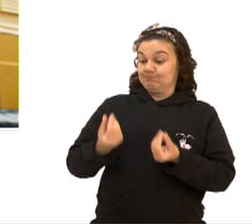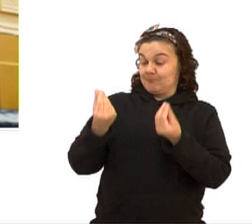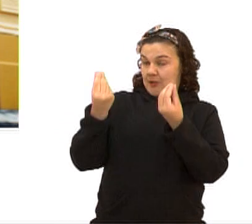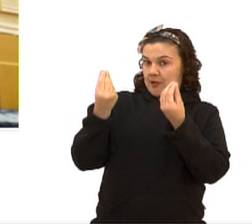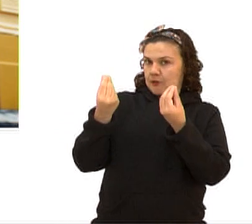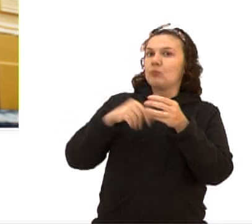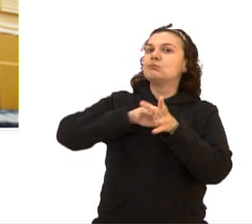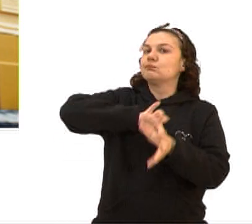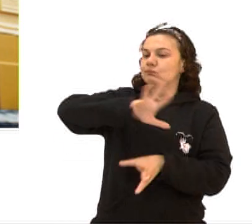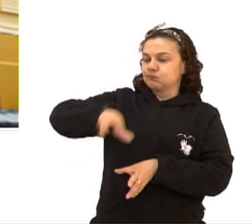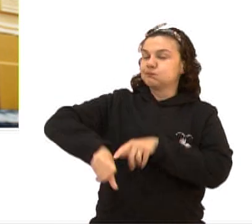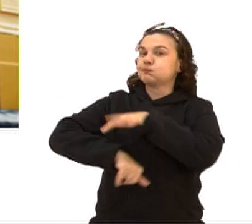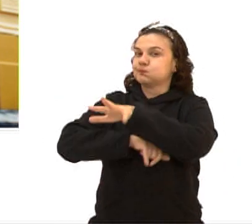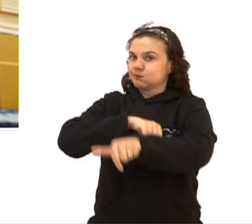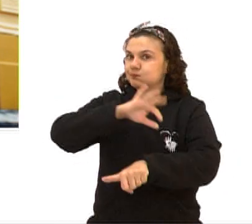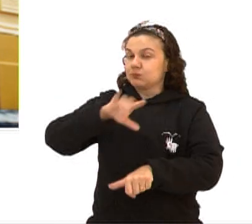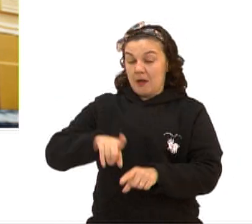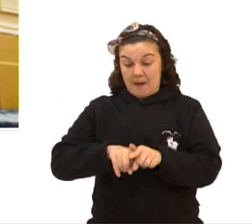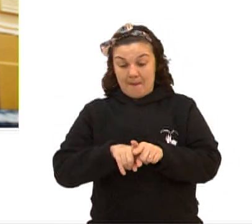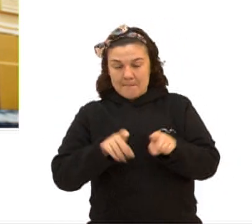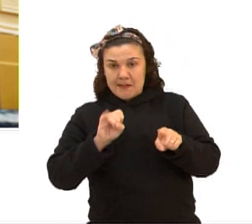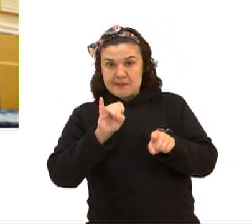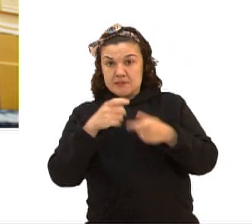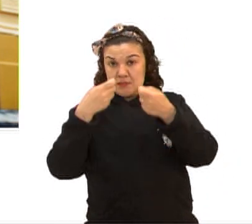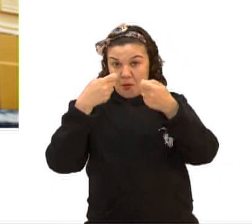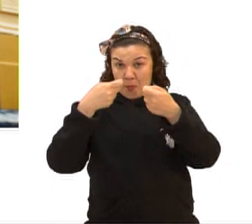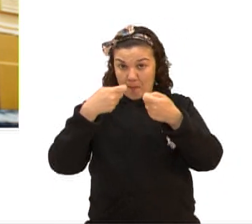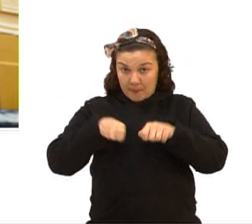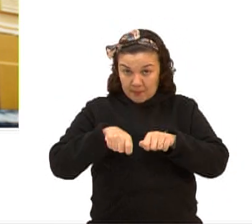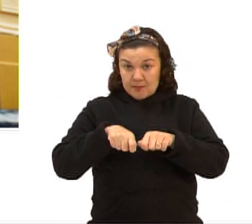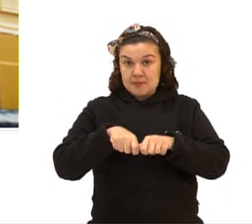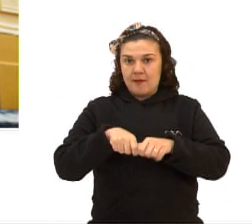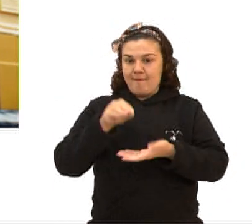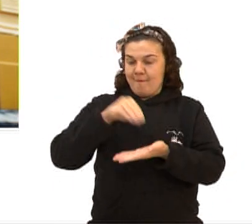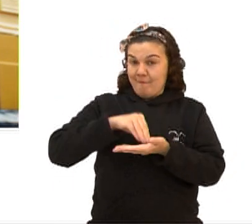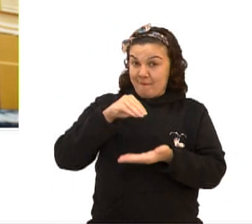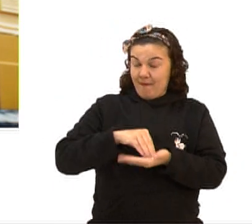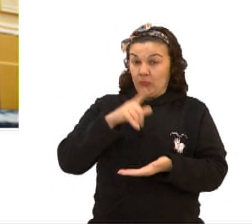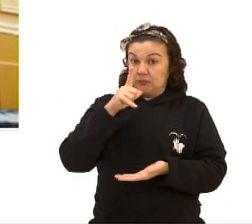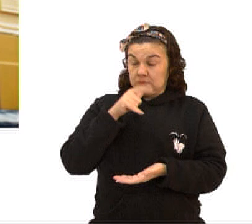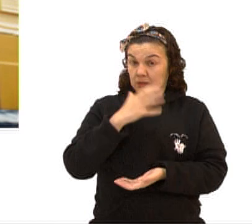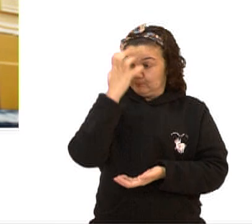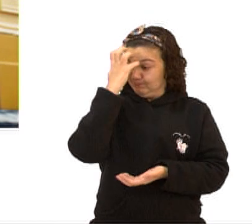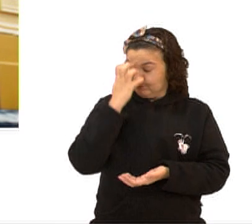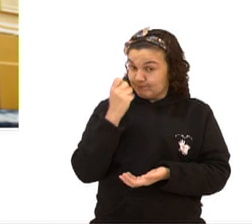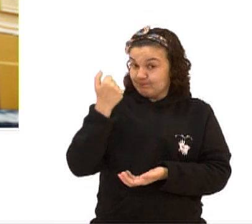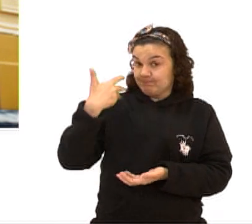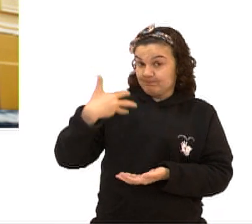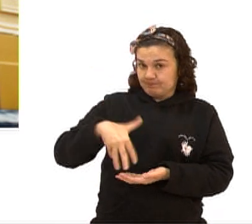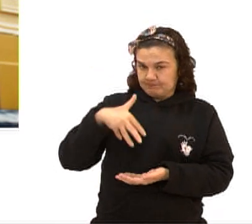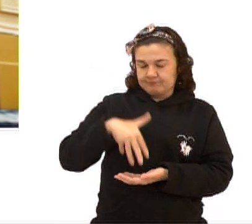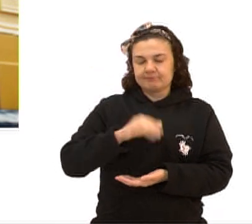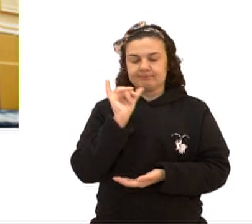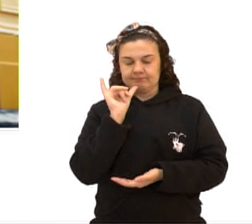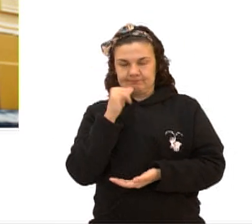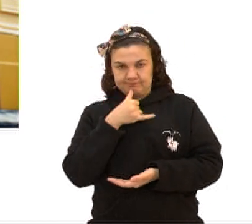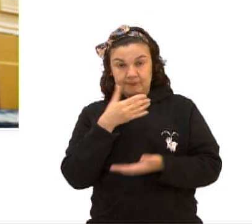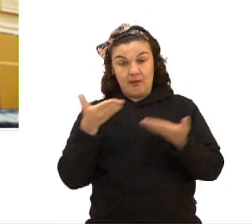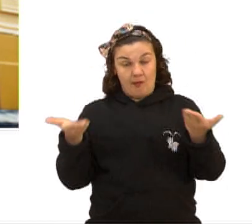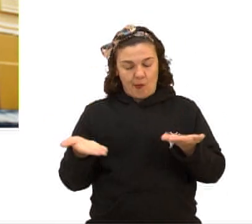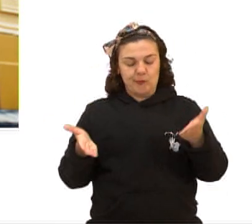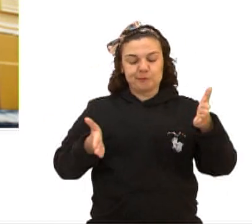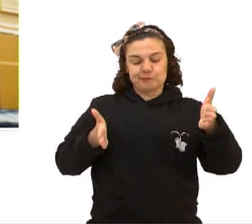vezes, saqueado. Mas se houver alguma necessidade de água, uma falta crônica de água, e infelizmente